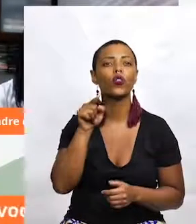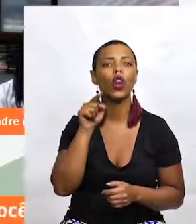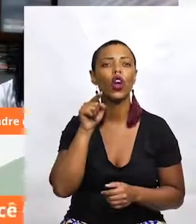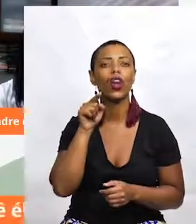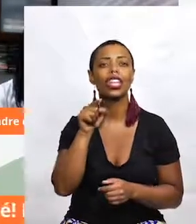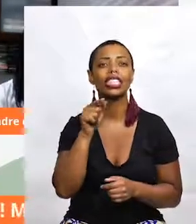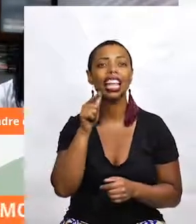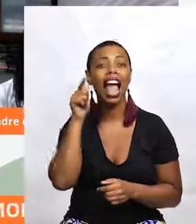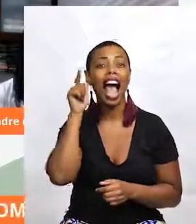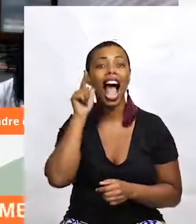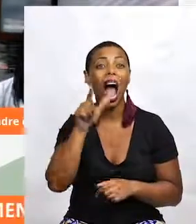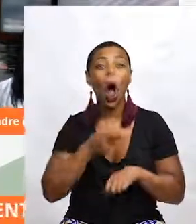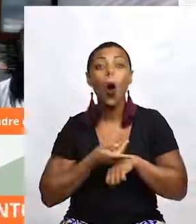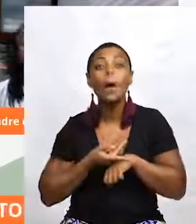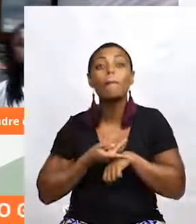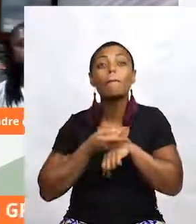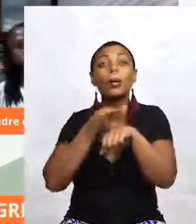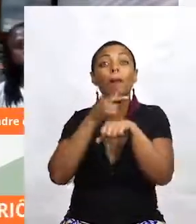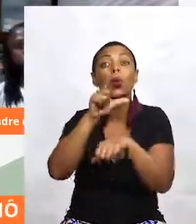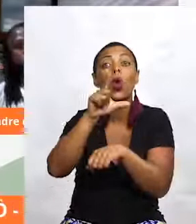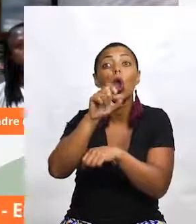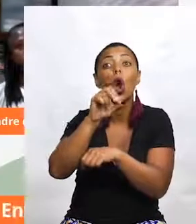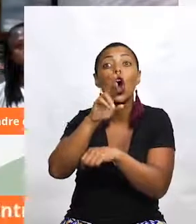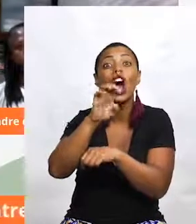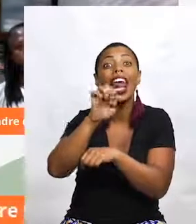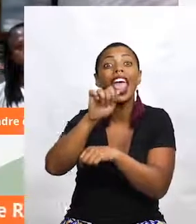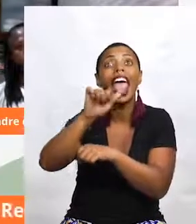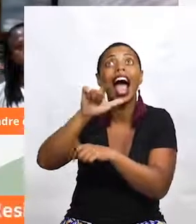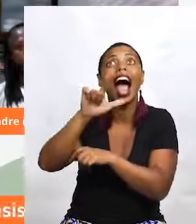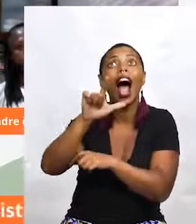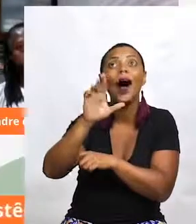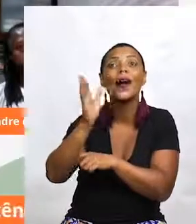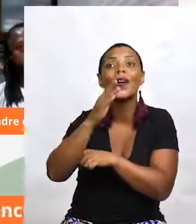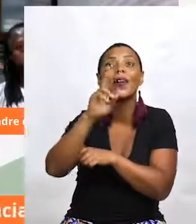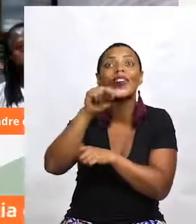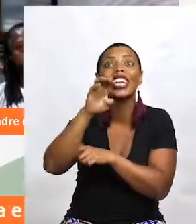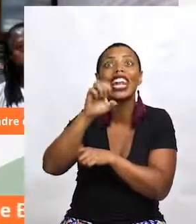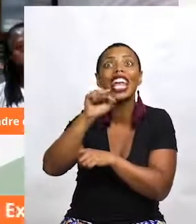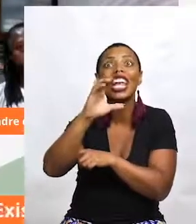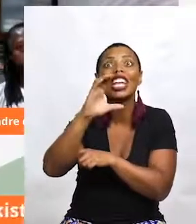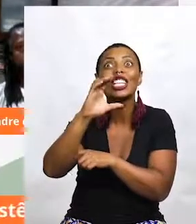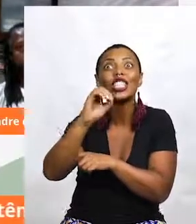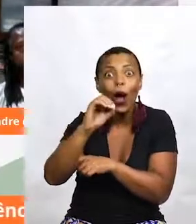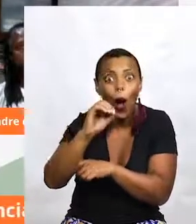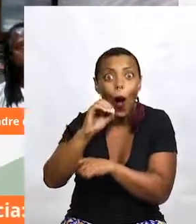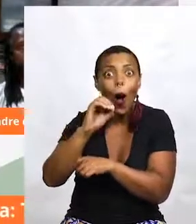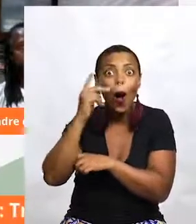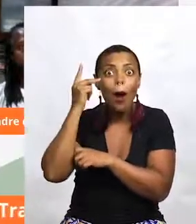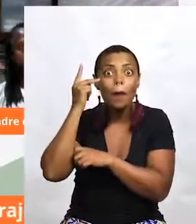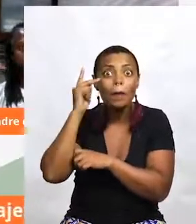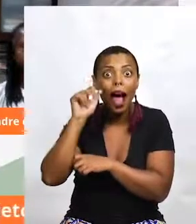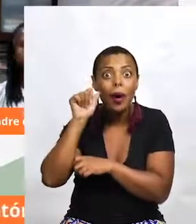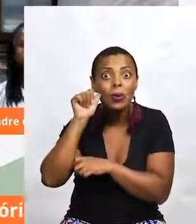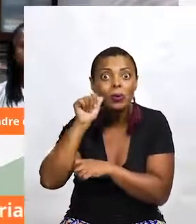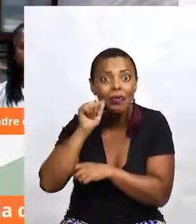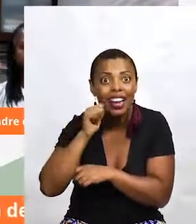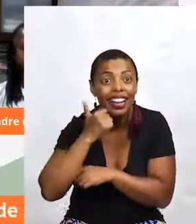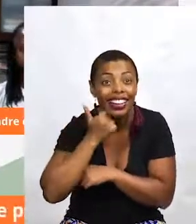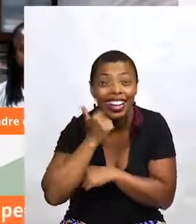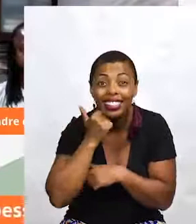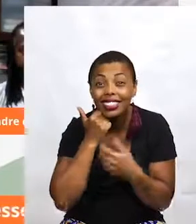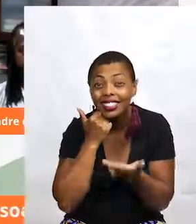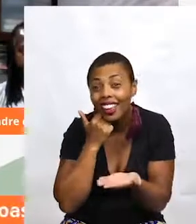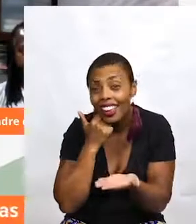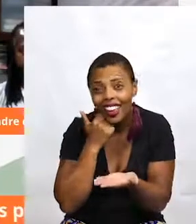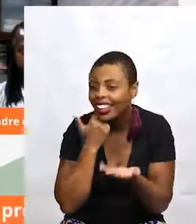ganhou o prêmio L'Oréal Unesco Mulheres Para mulheres da ciência, é isso. Responda, por